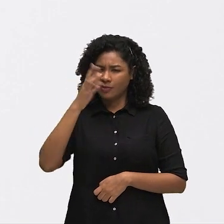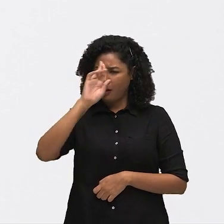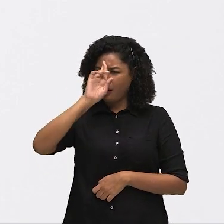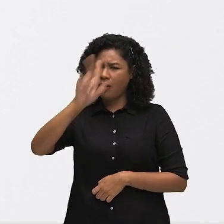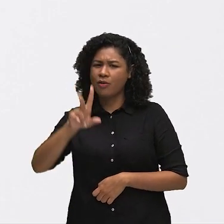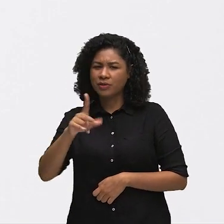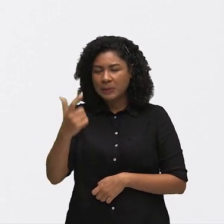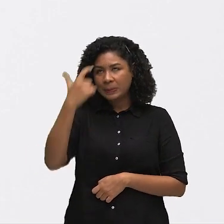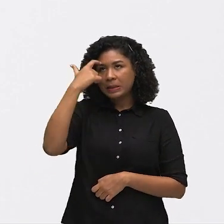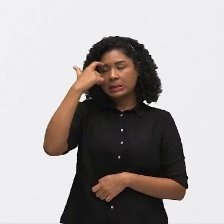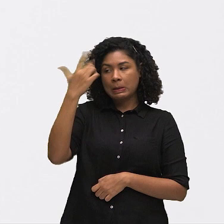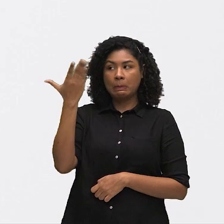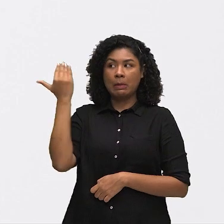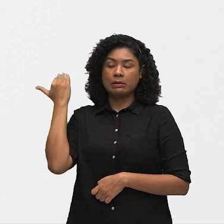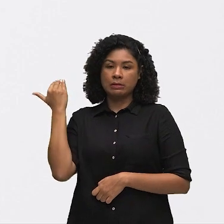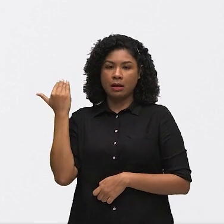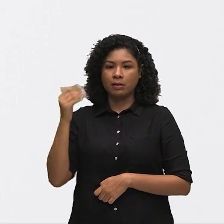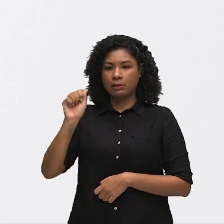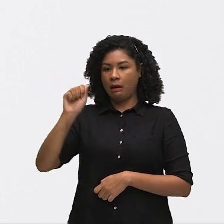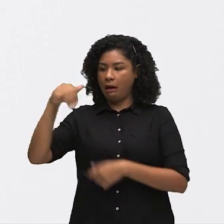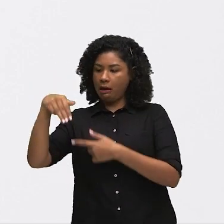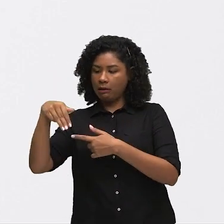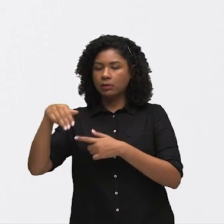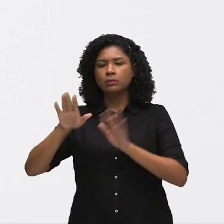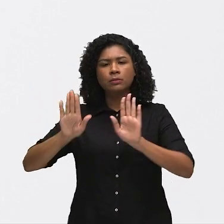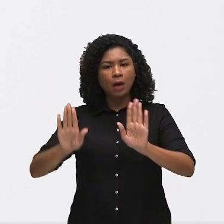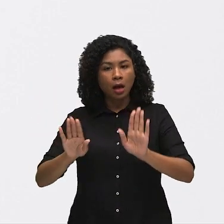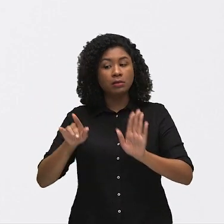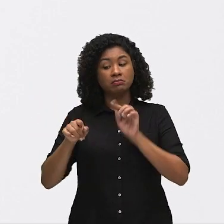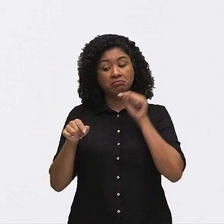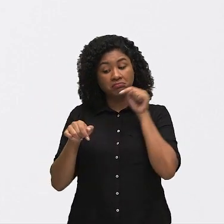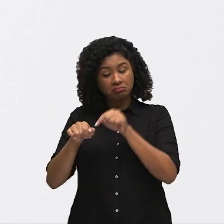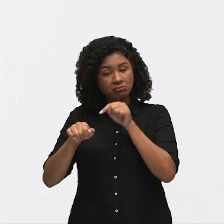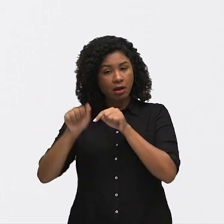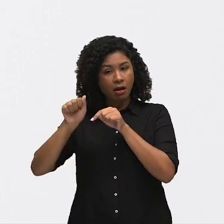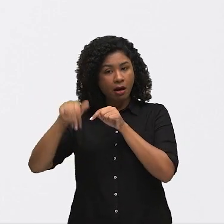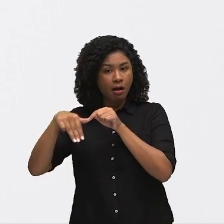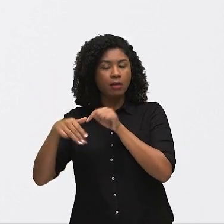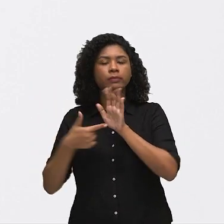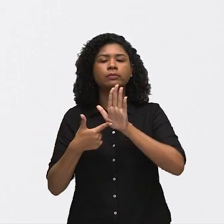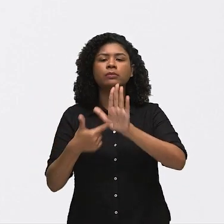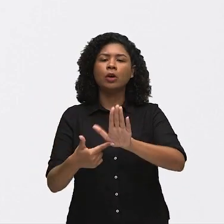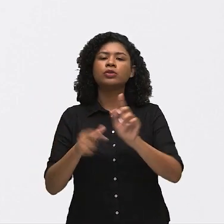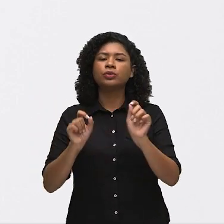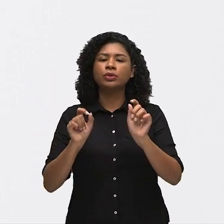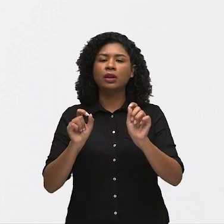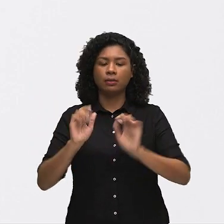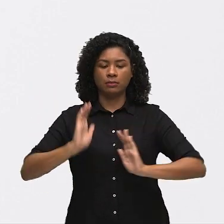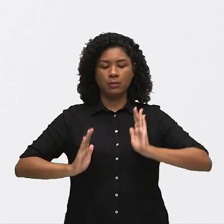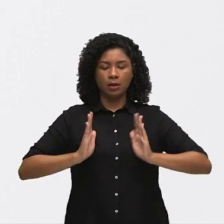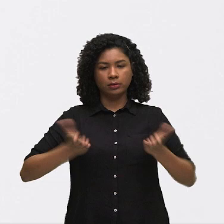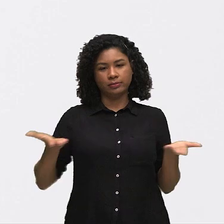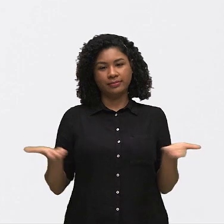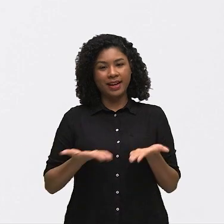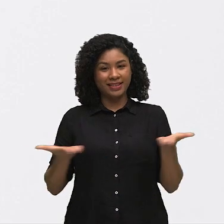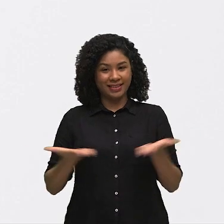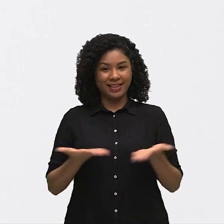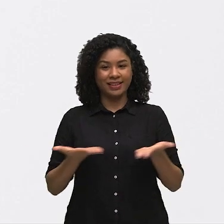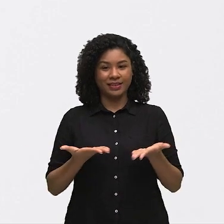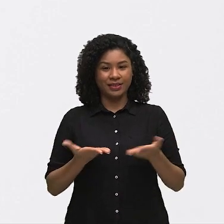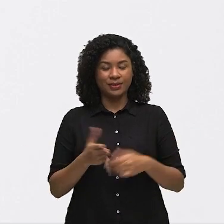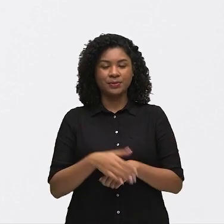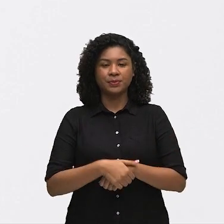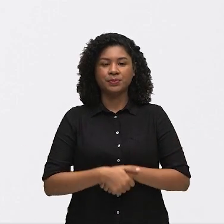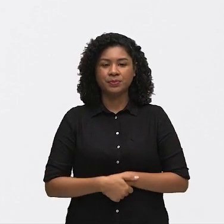passado, gente, mas não. Isso é tempo presente, tá bom? É presente da terceira pessoa do